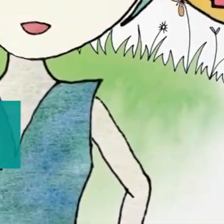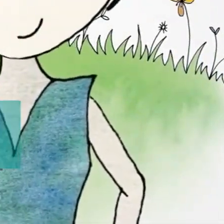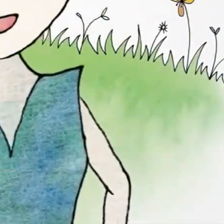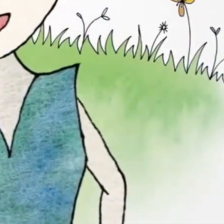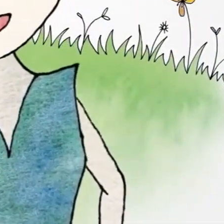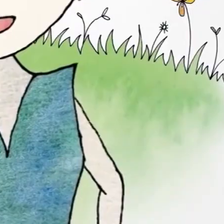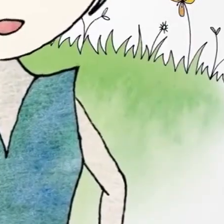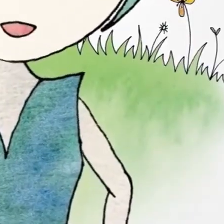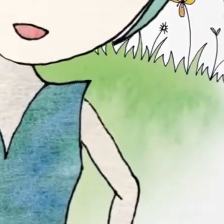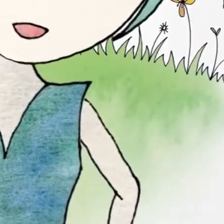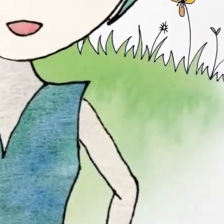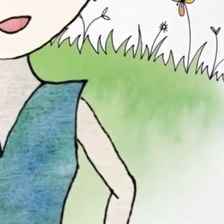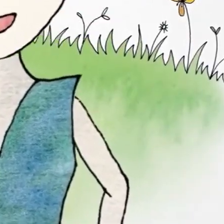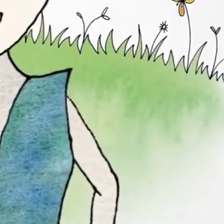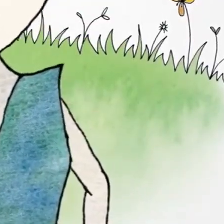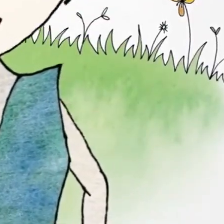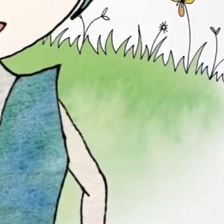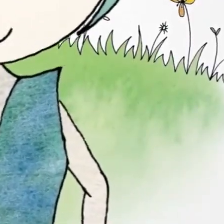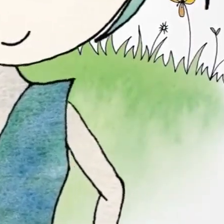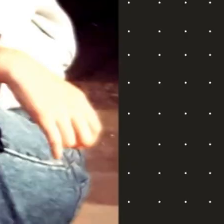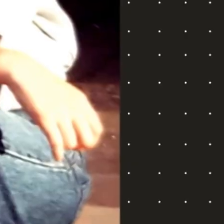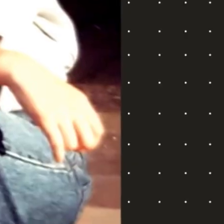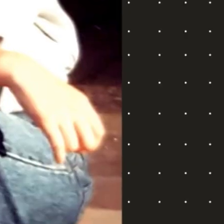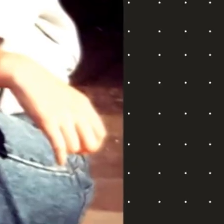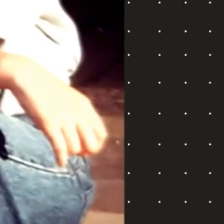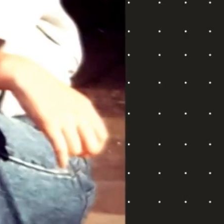Posso fazer um chapéu.